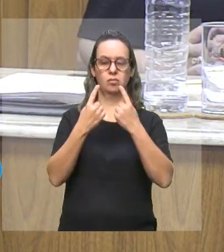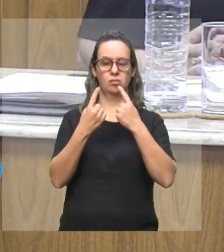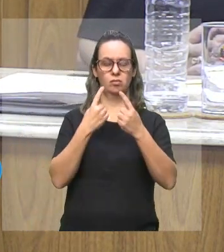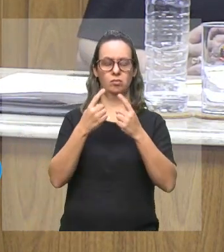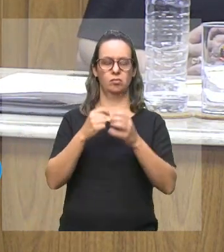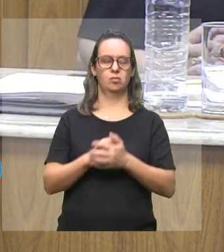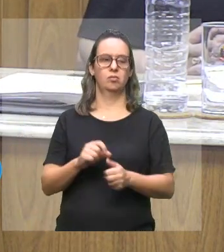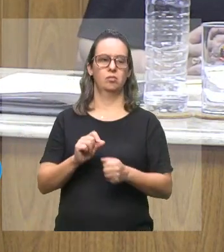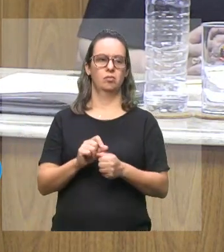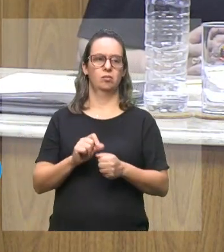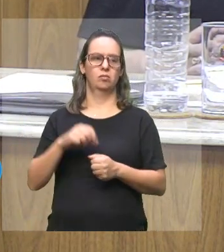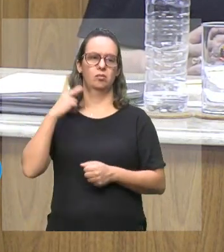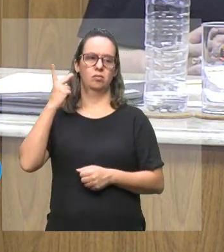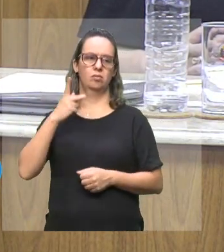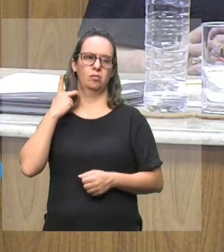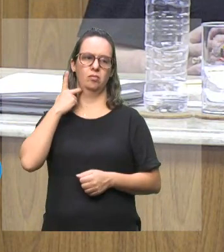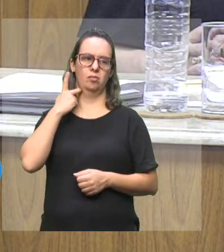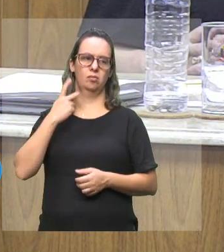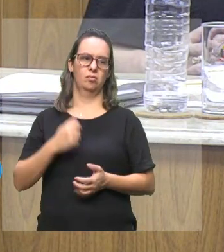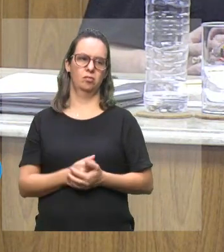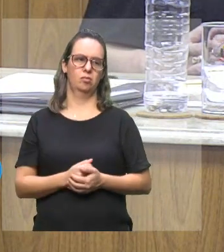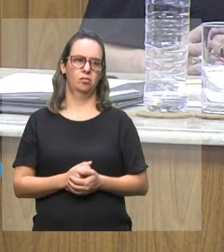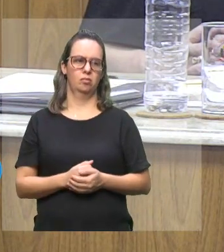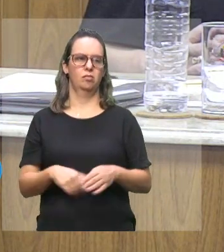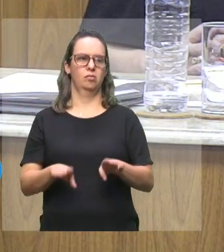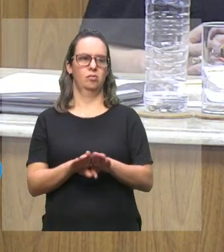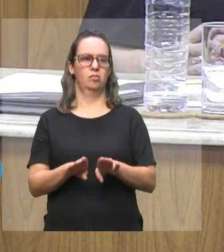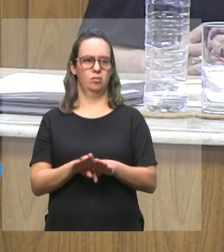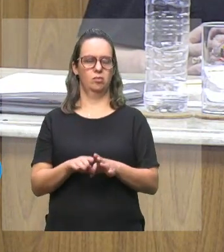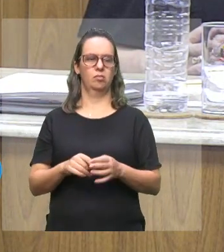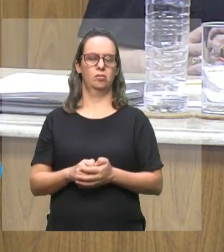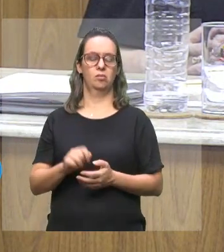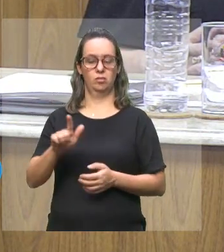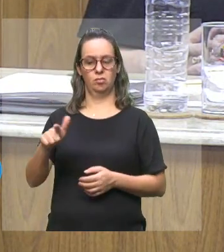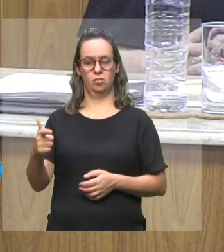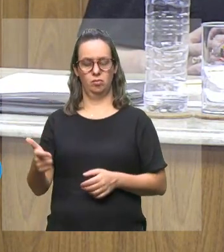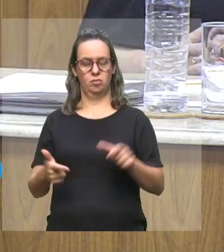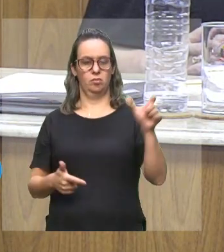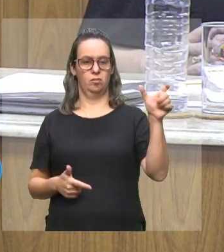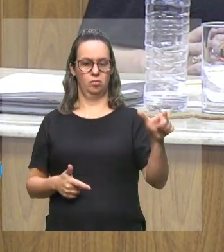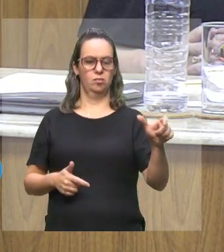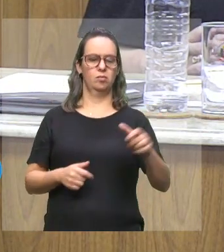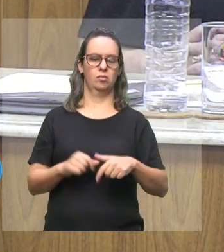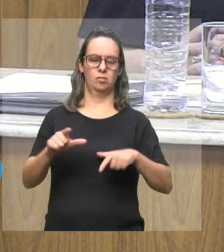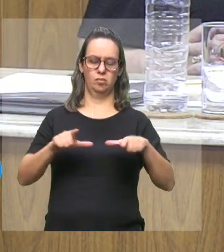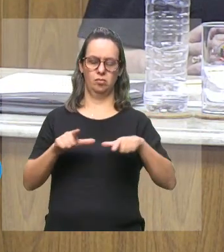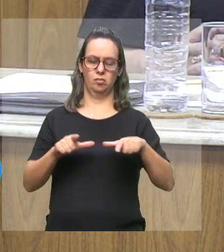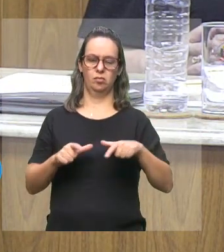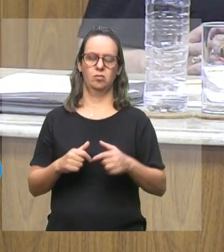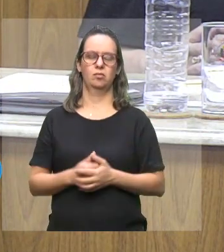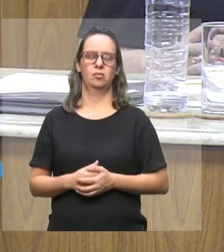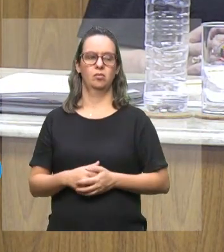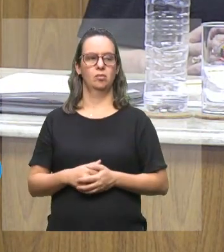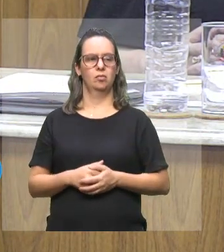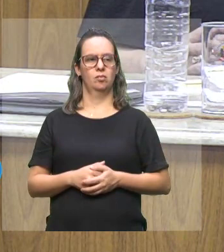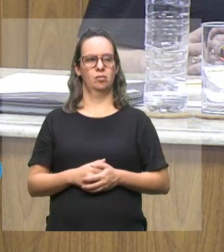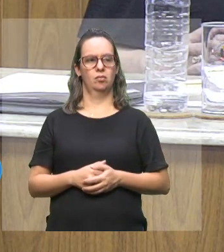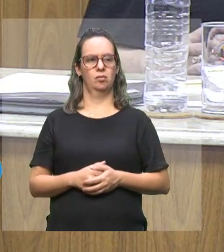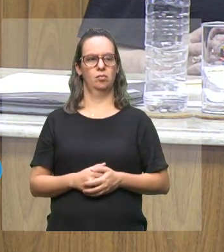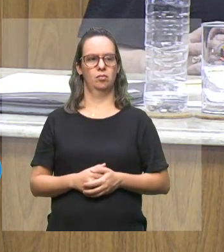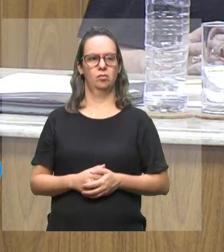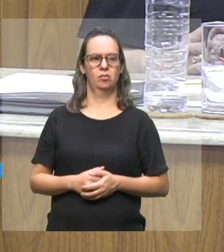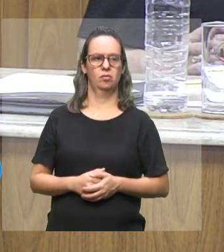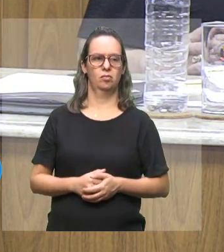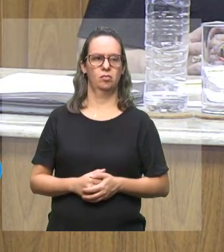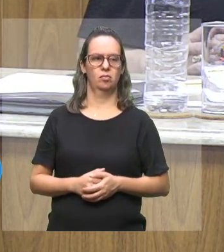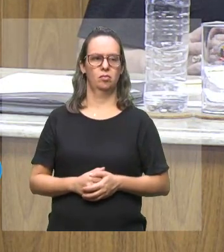com o procurador jurídico e com o assessor que presta serviço, que é